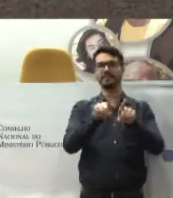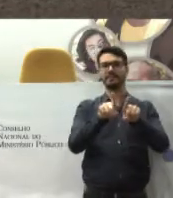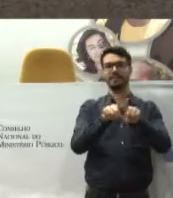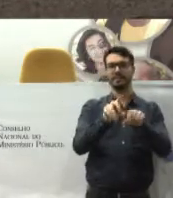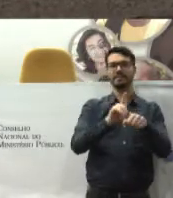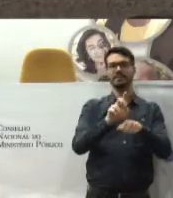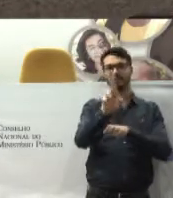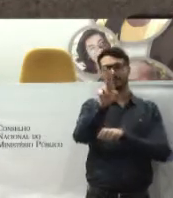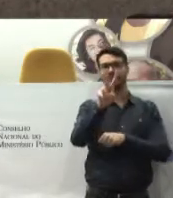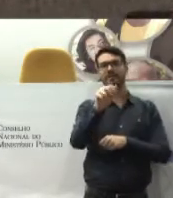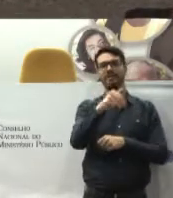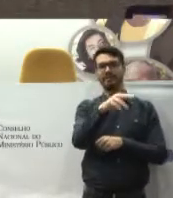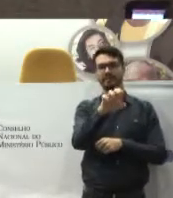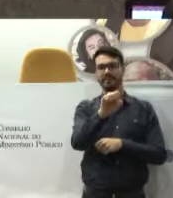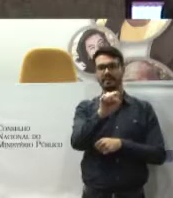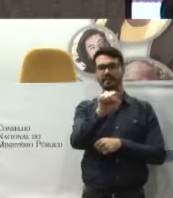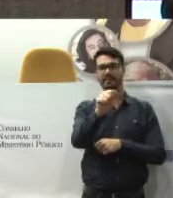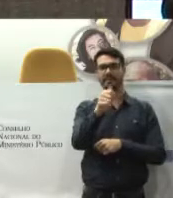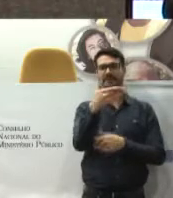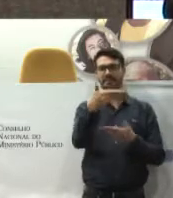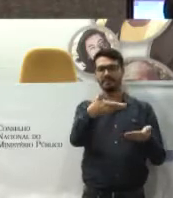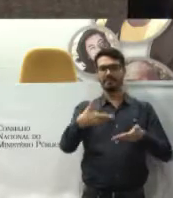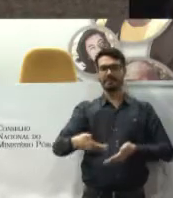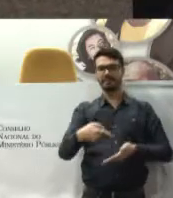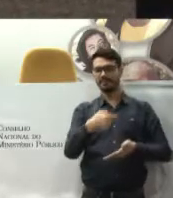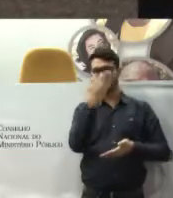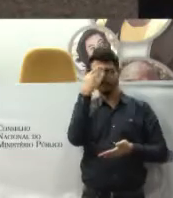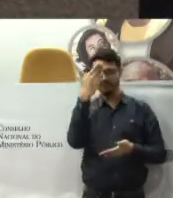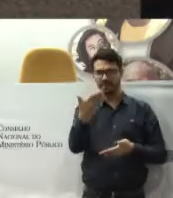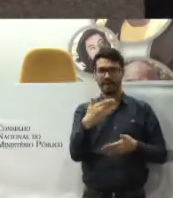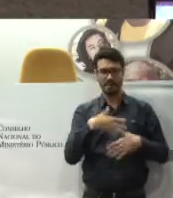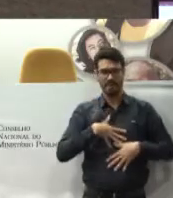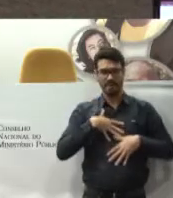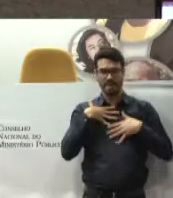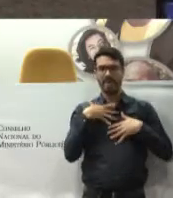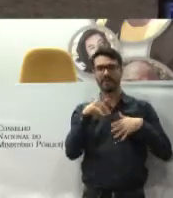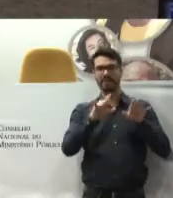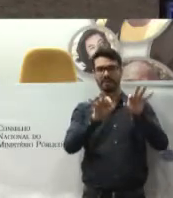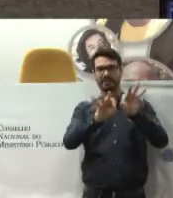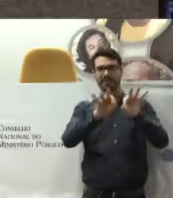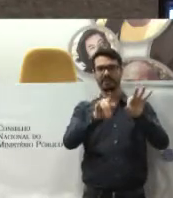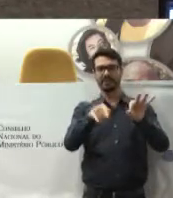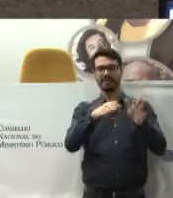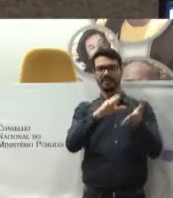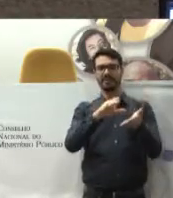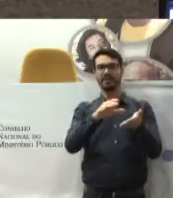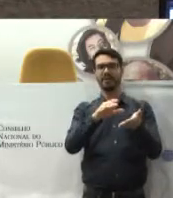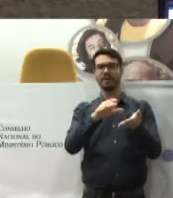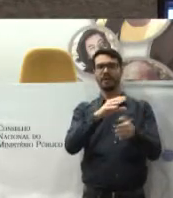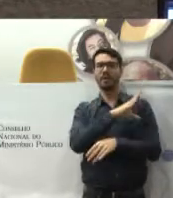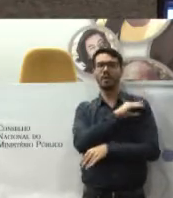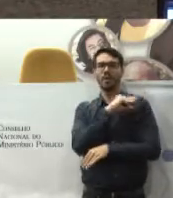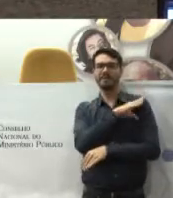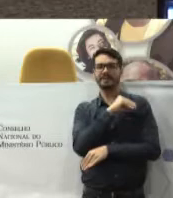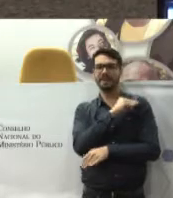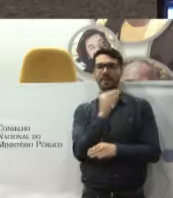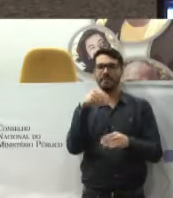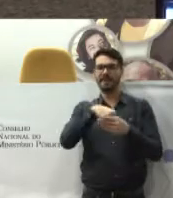o convite. Foi com muita alegria que eu soube da estruturação dessa comissão no âmbito do